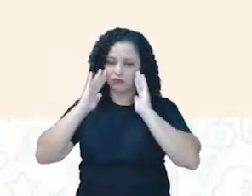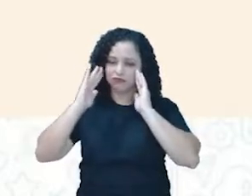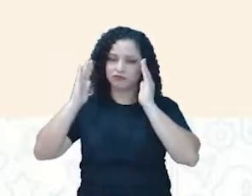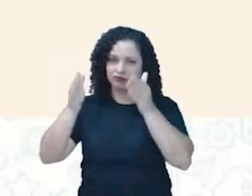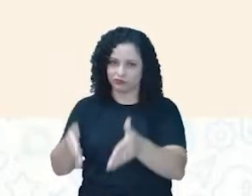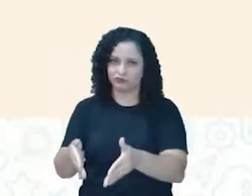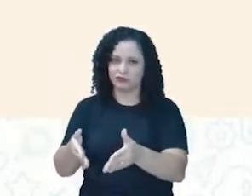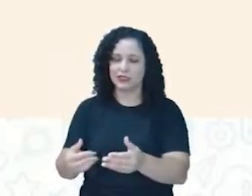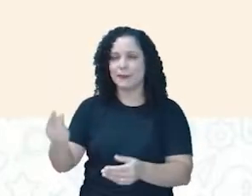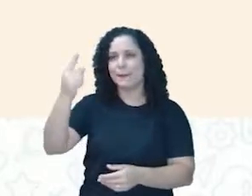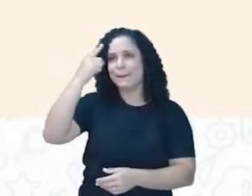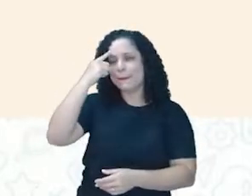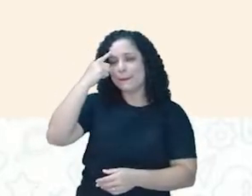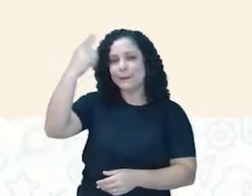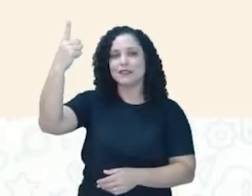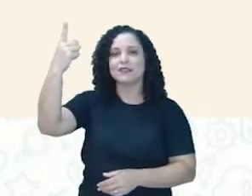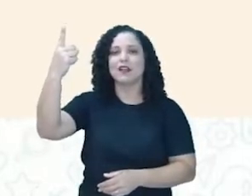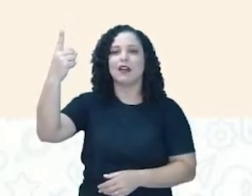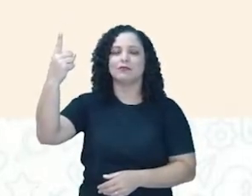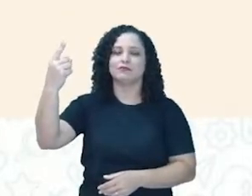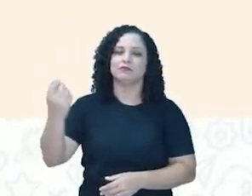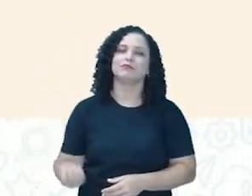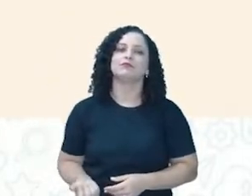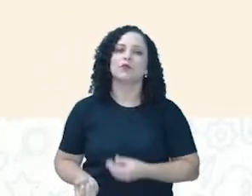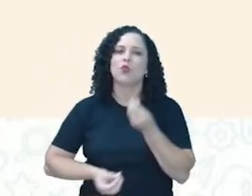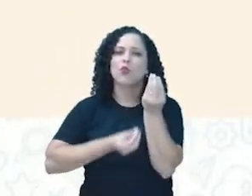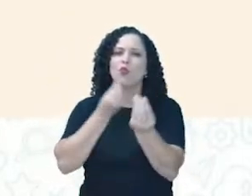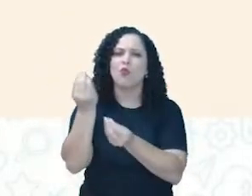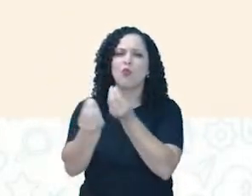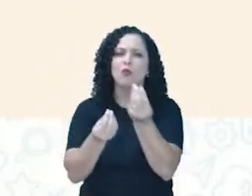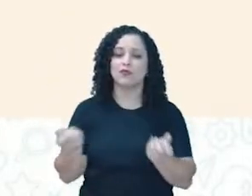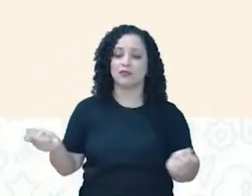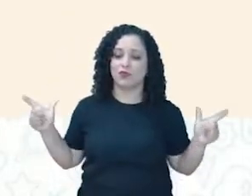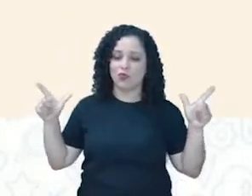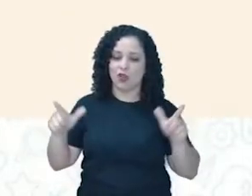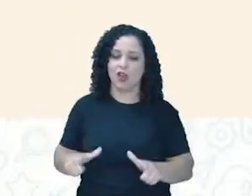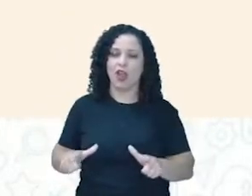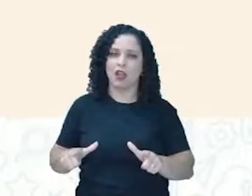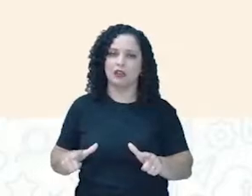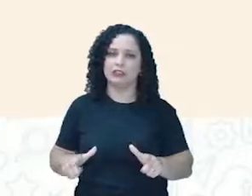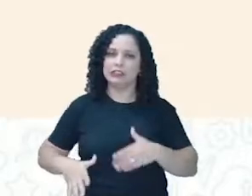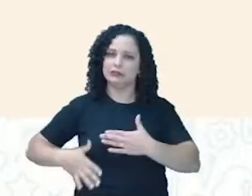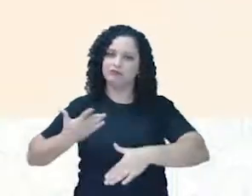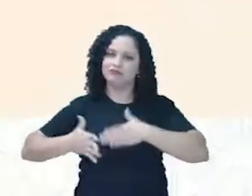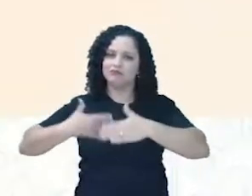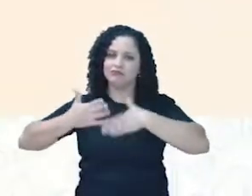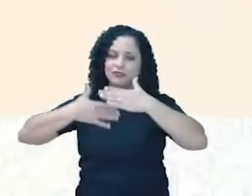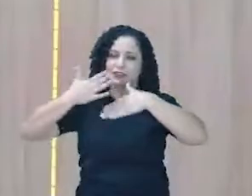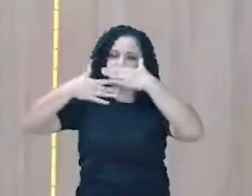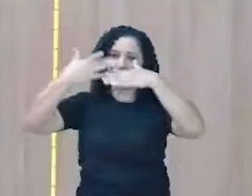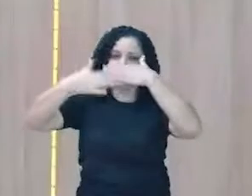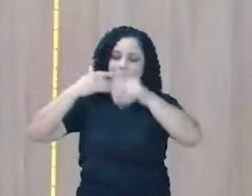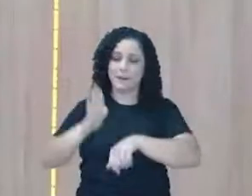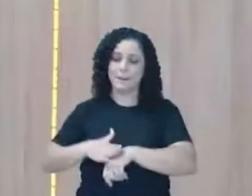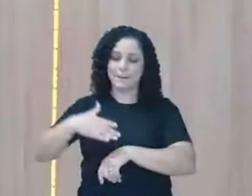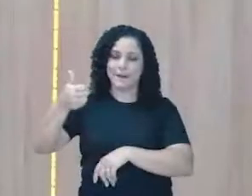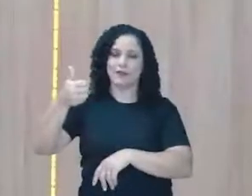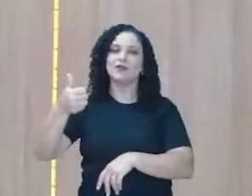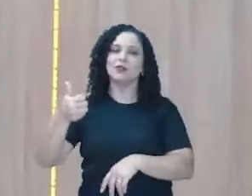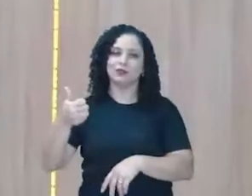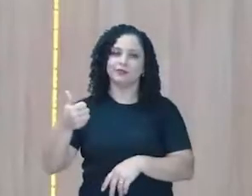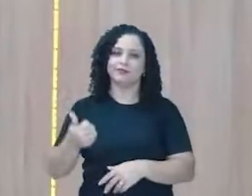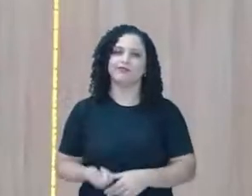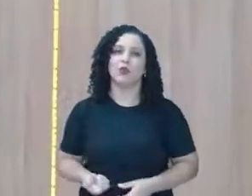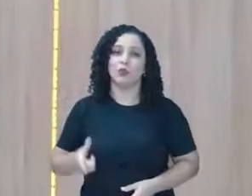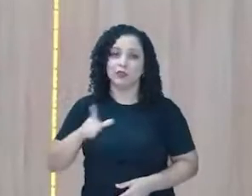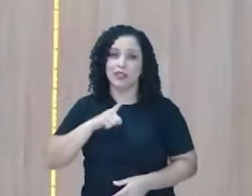cuidadosamente e pensar nesse ambiente onde a gente possa desenvolver de uma forma mais sustentável.